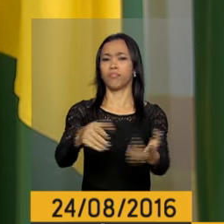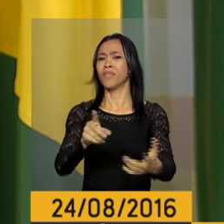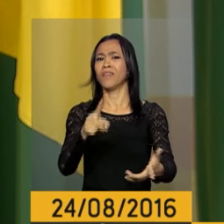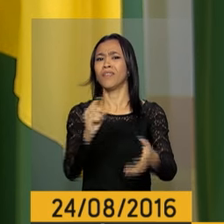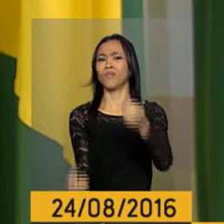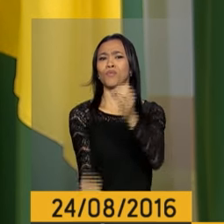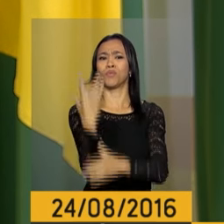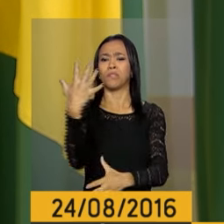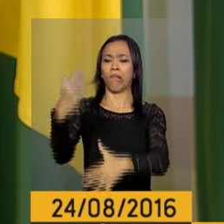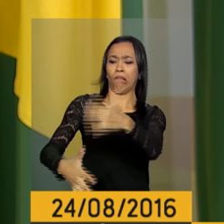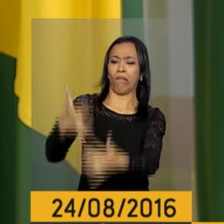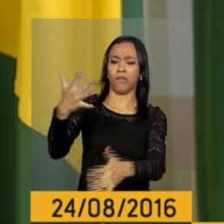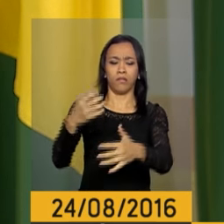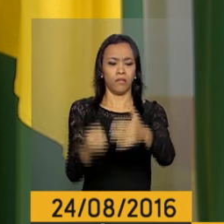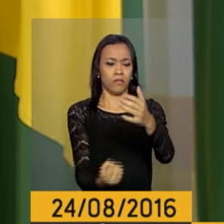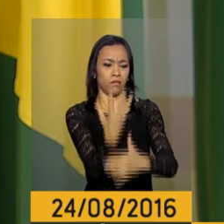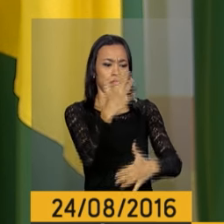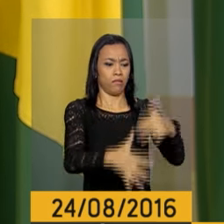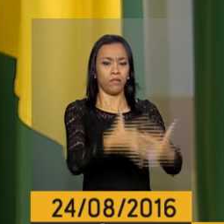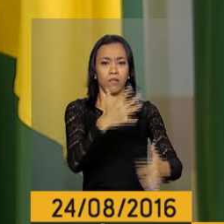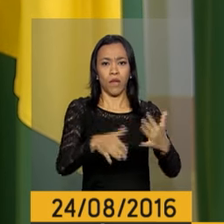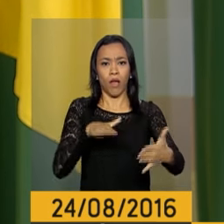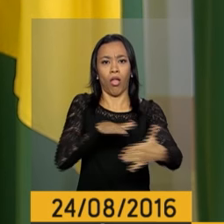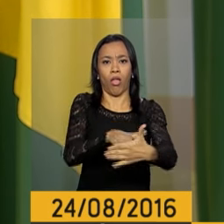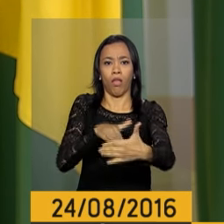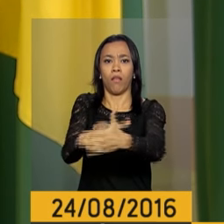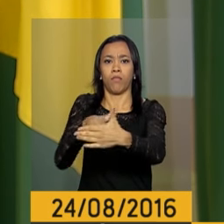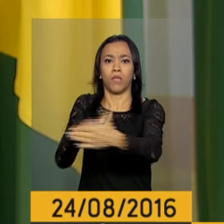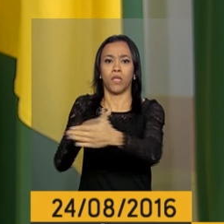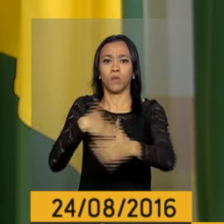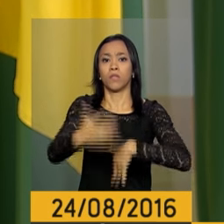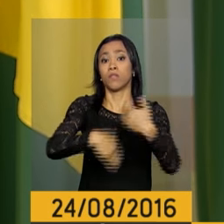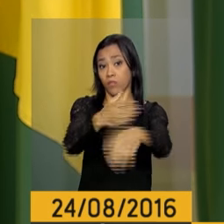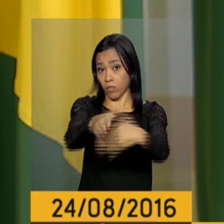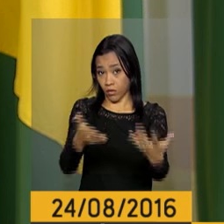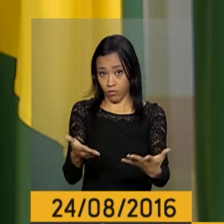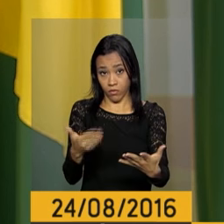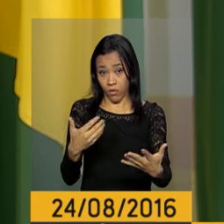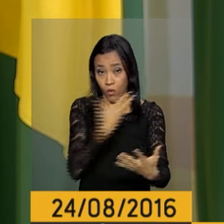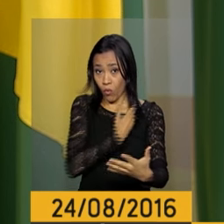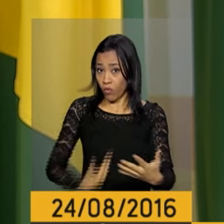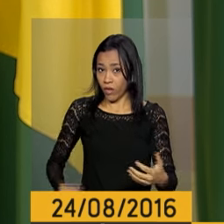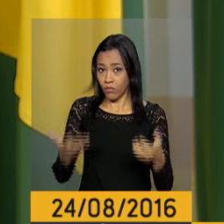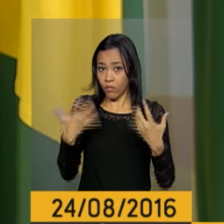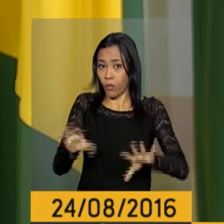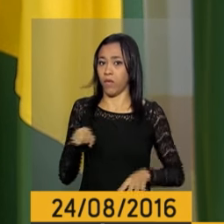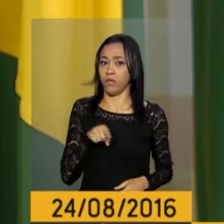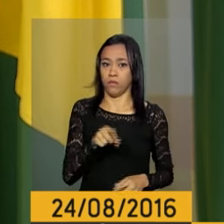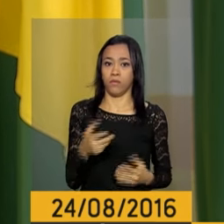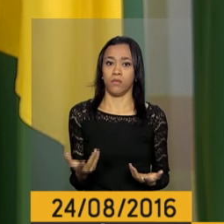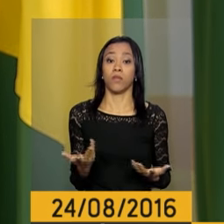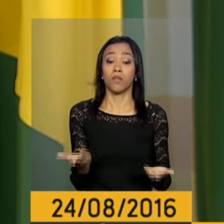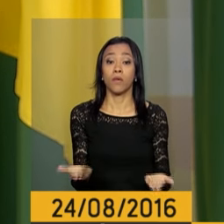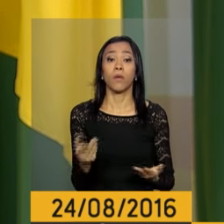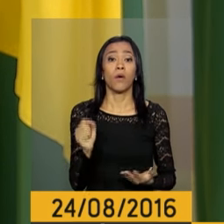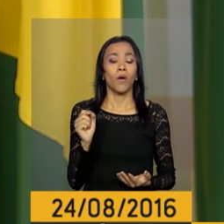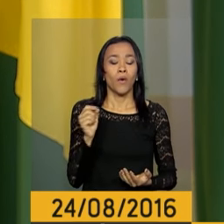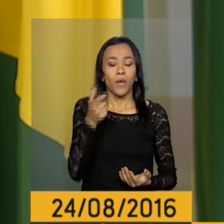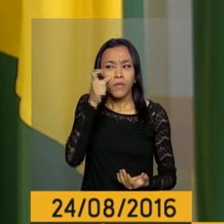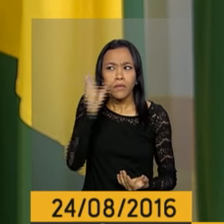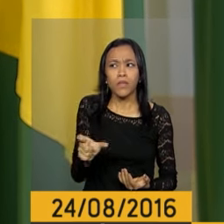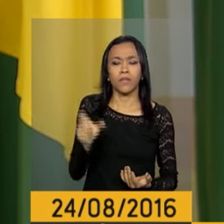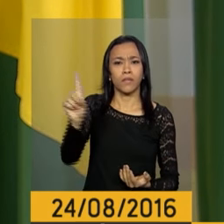embaraços para o desenvolvimento. E o que impressiona muito positivamente na fala do senhor